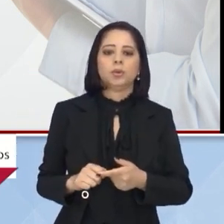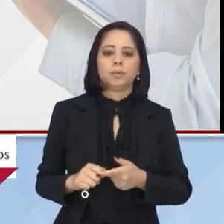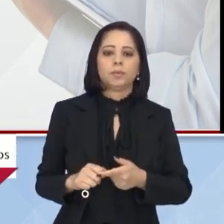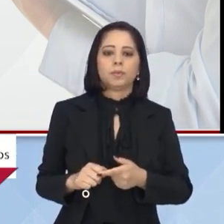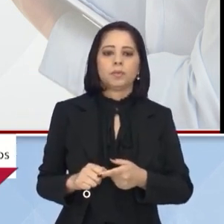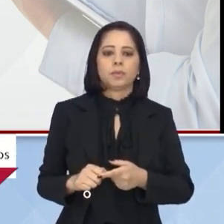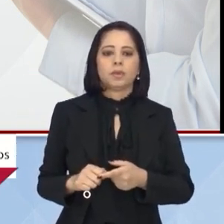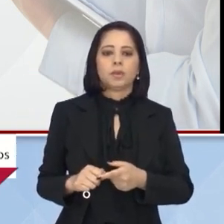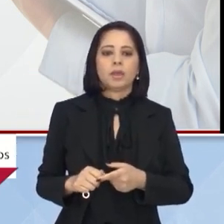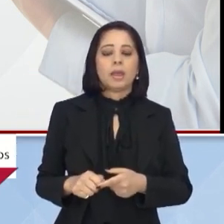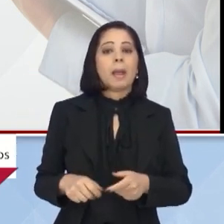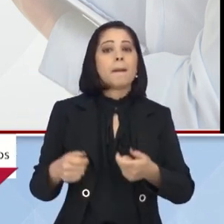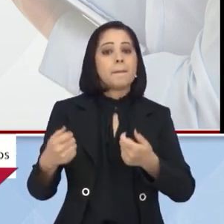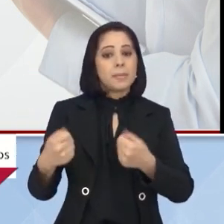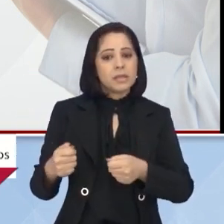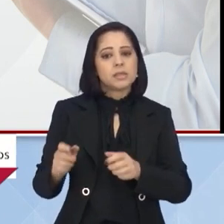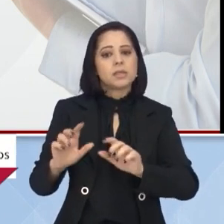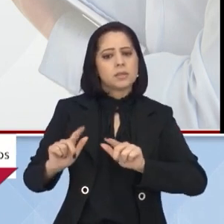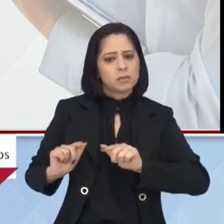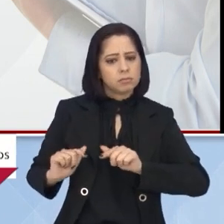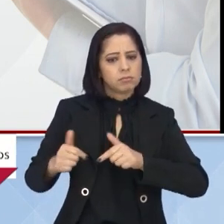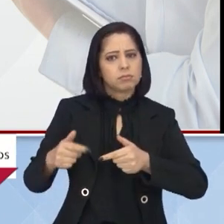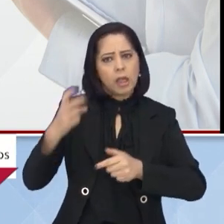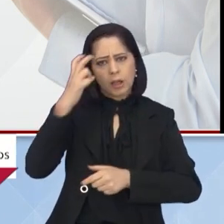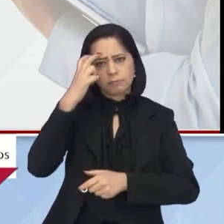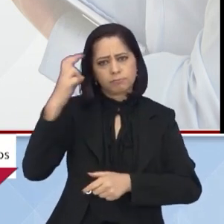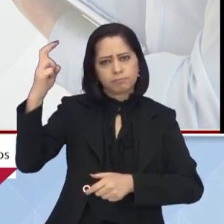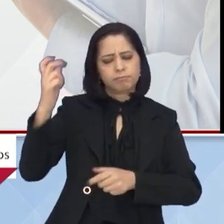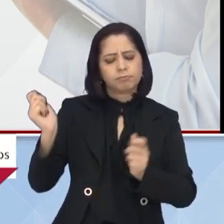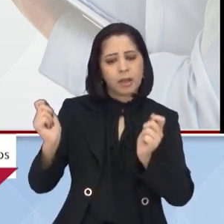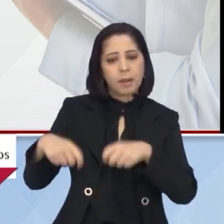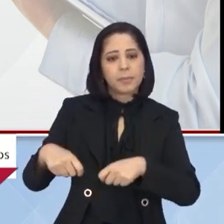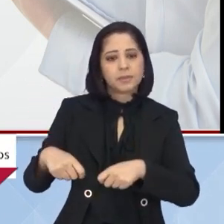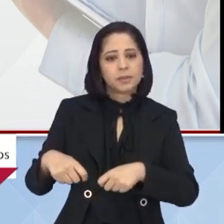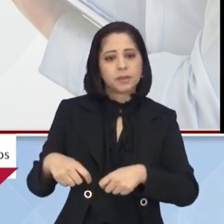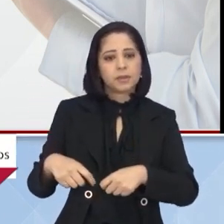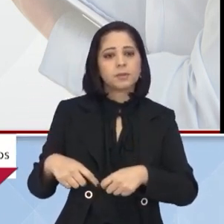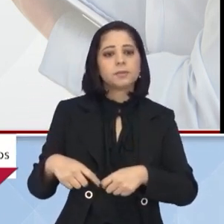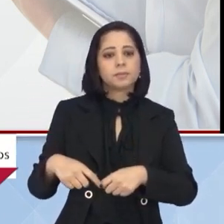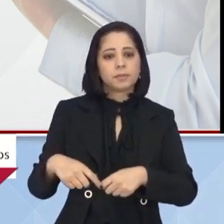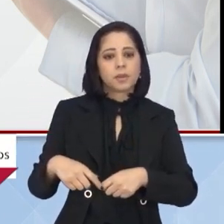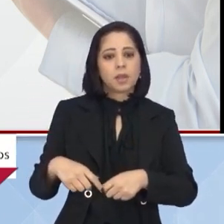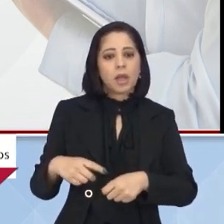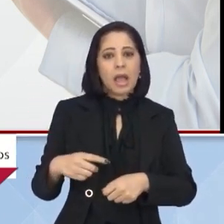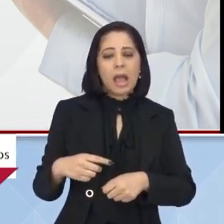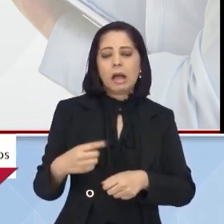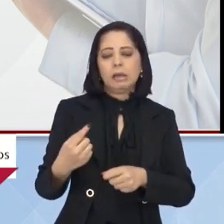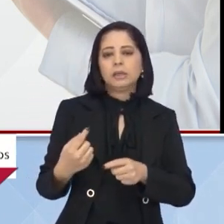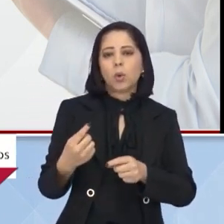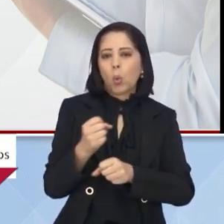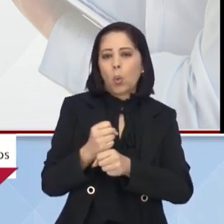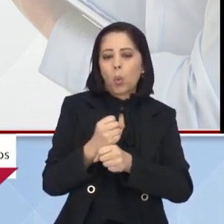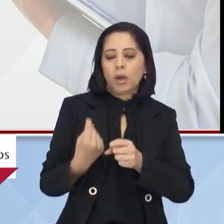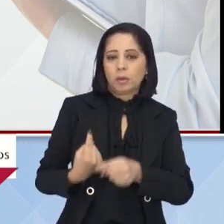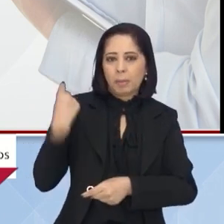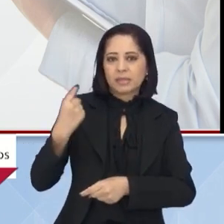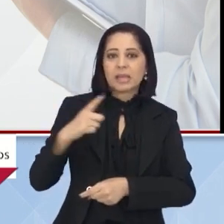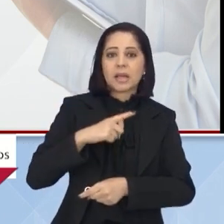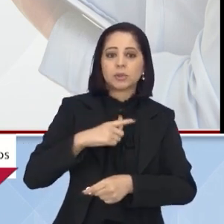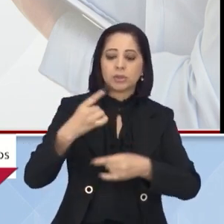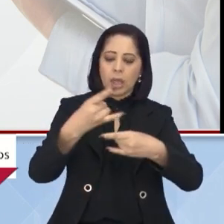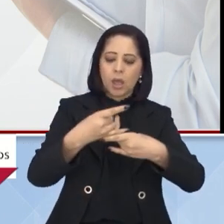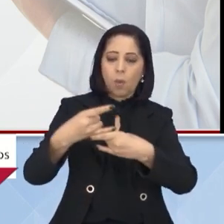atue de forma diligente a gente fez uma live ano passado pros controles internos focada em terceiro setor Tá disponível no